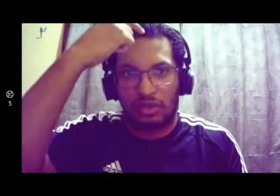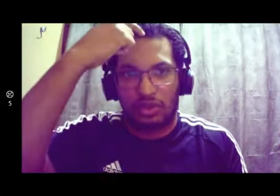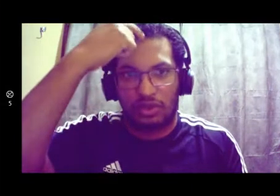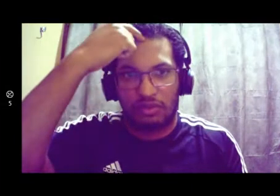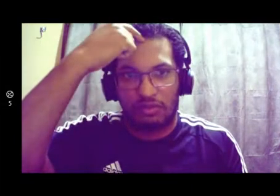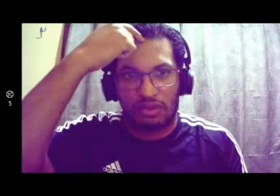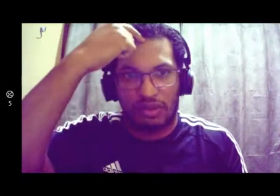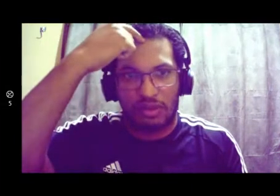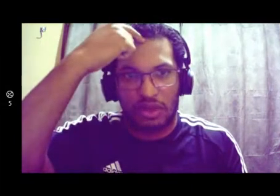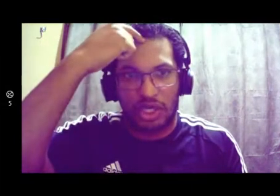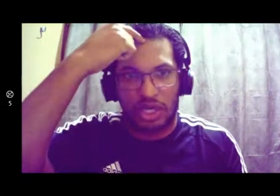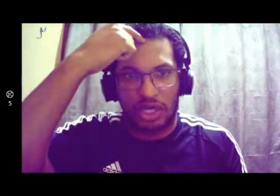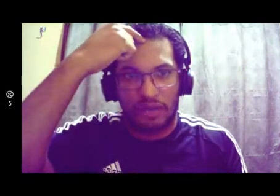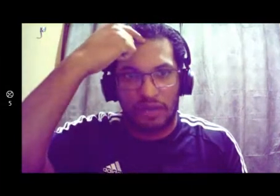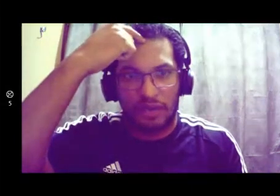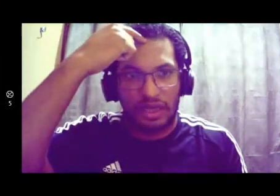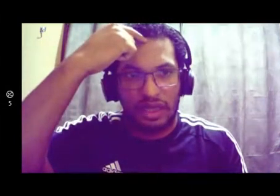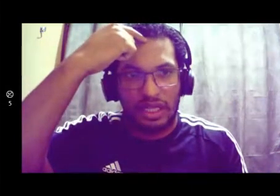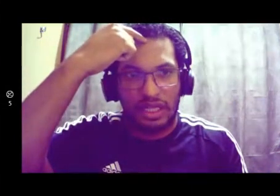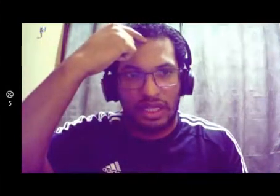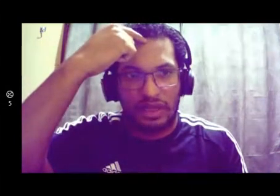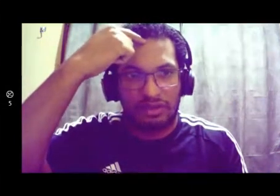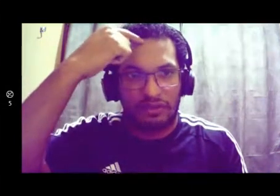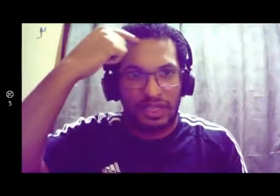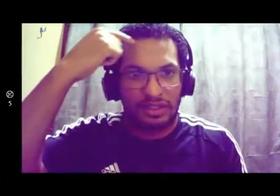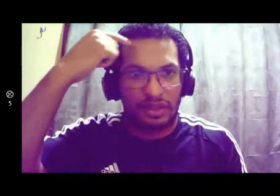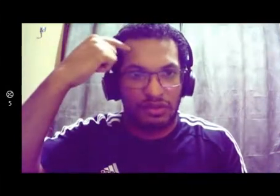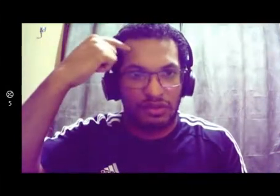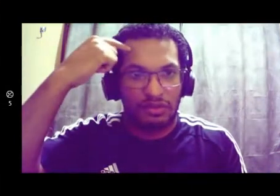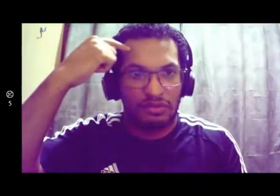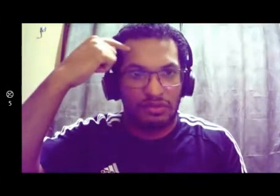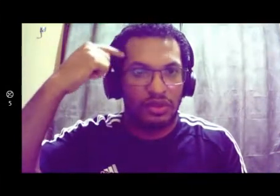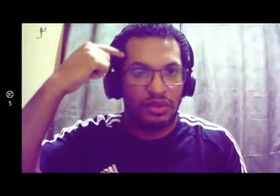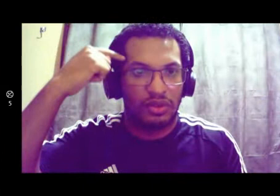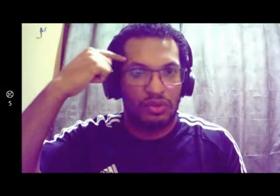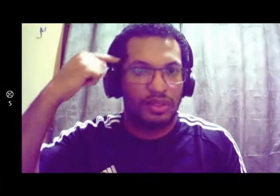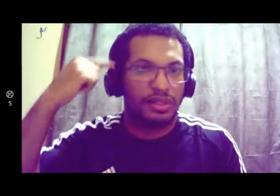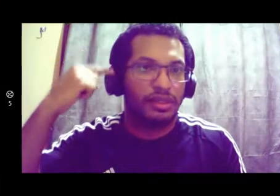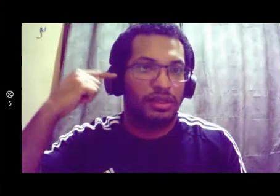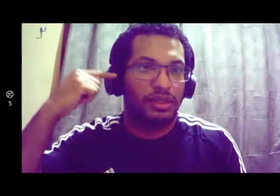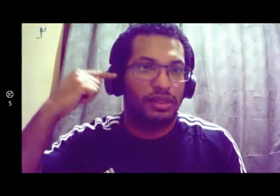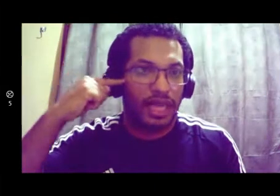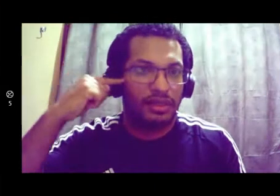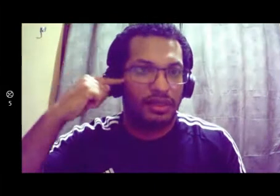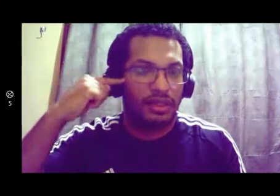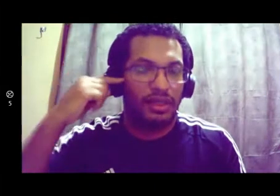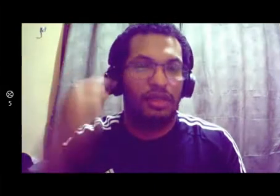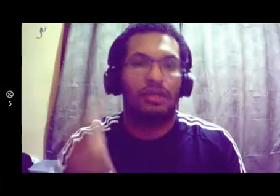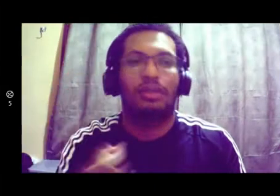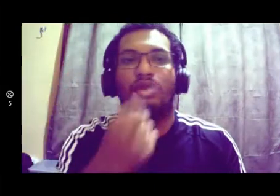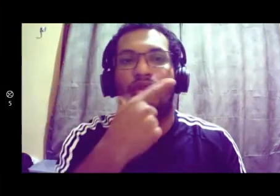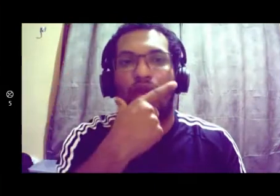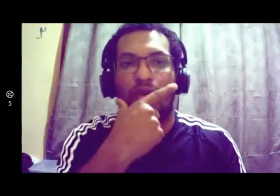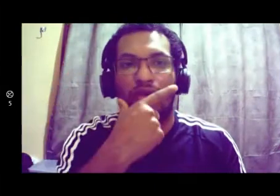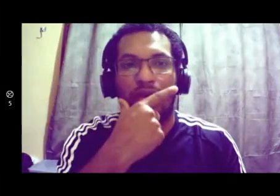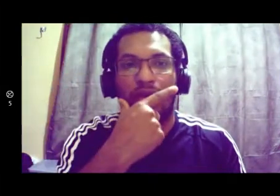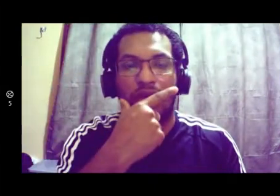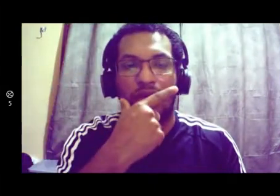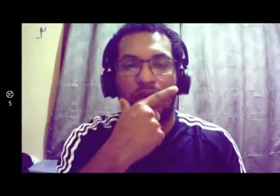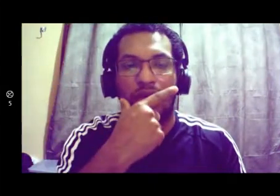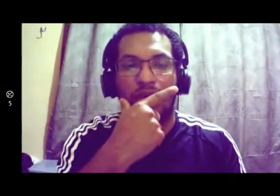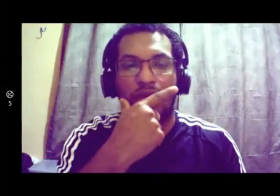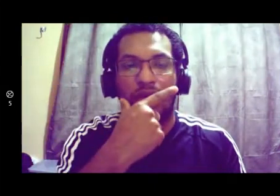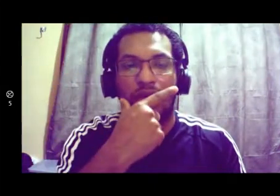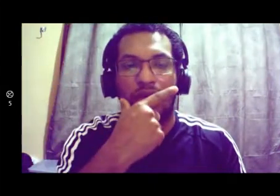que vai tomar meio-dia, então aí você vai falar assim, 1, 2, 3, toma outro